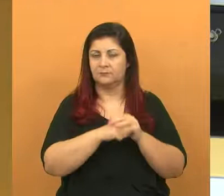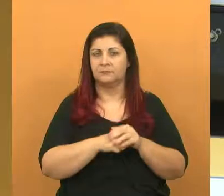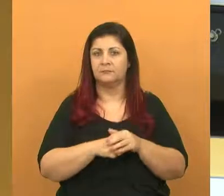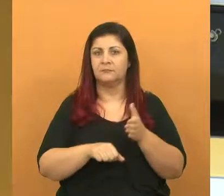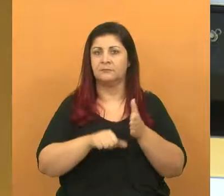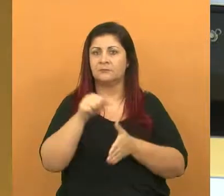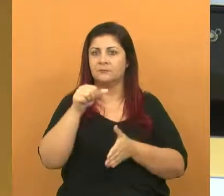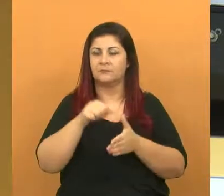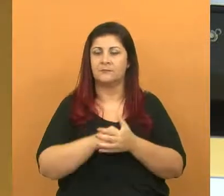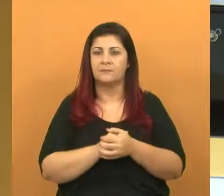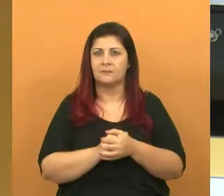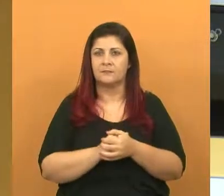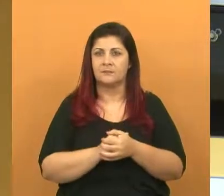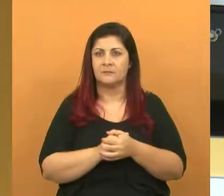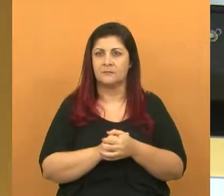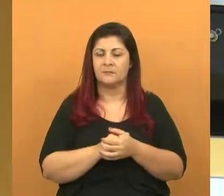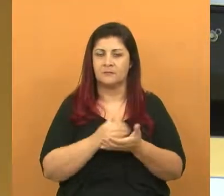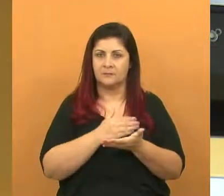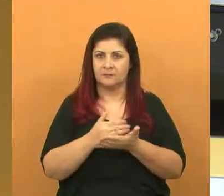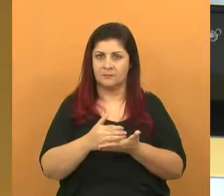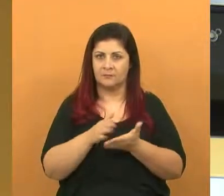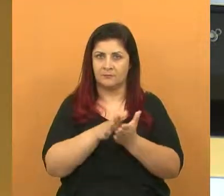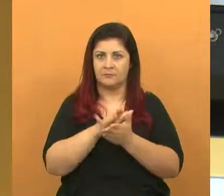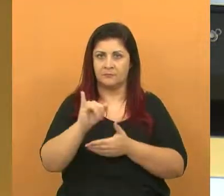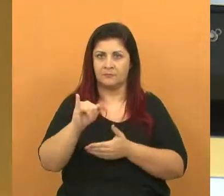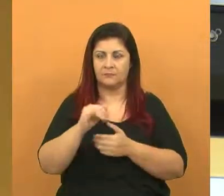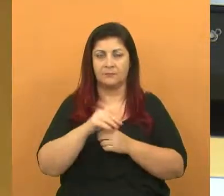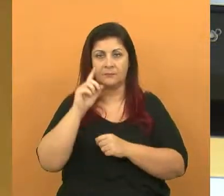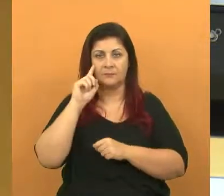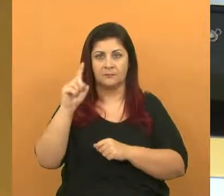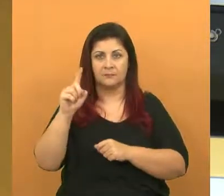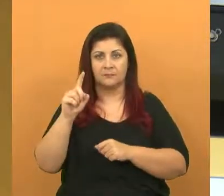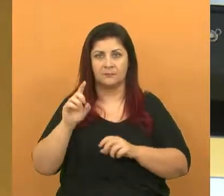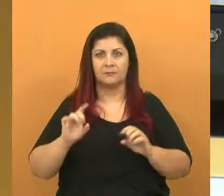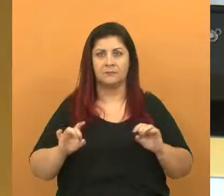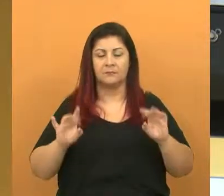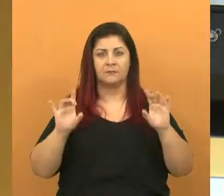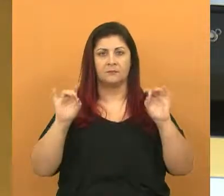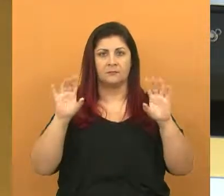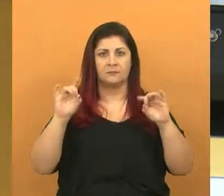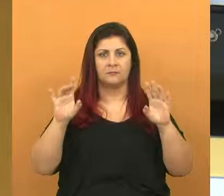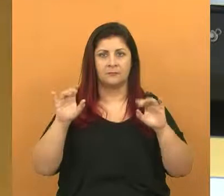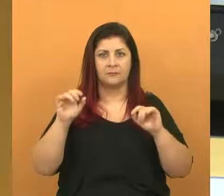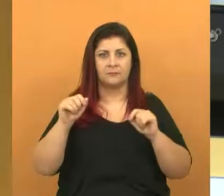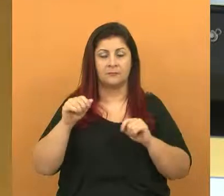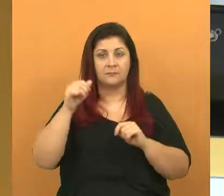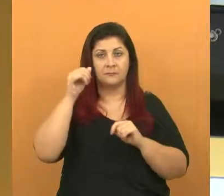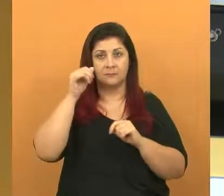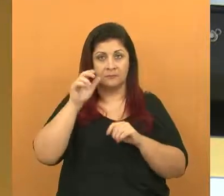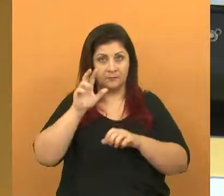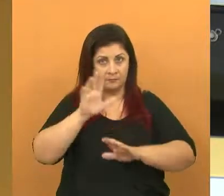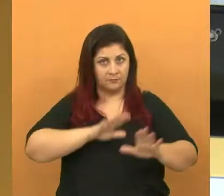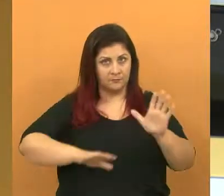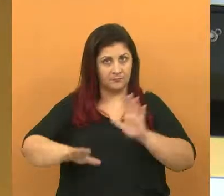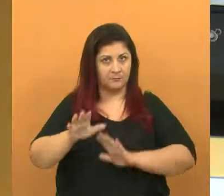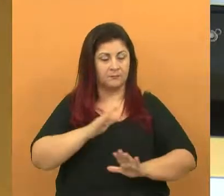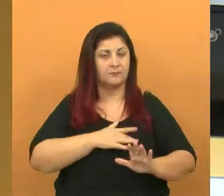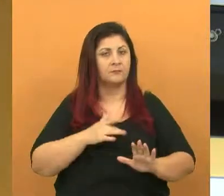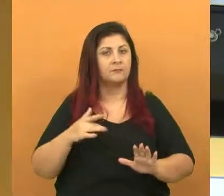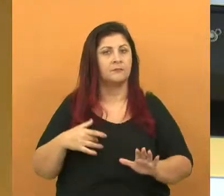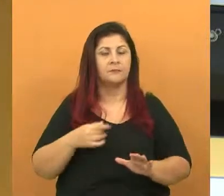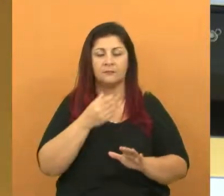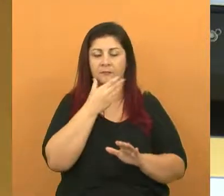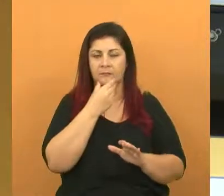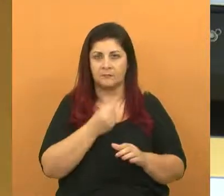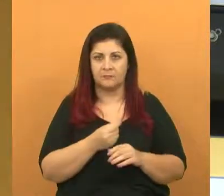1º. Fica instituído em Jacareí o Dia Municipal de Prevenção à Saúde do Homem, a ser